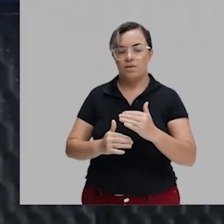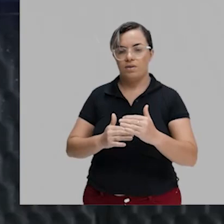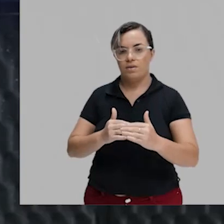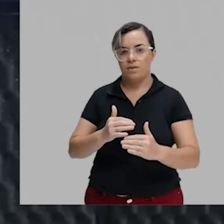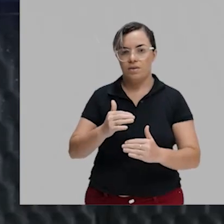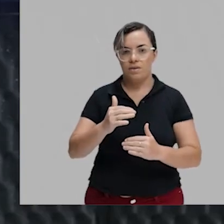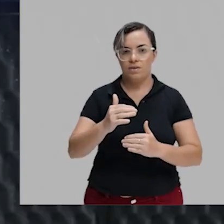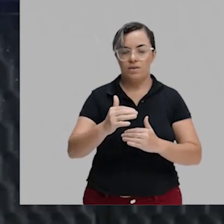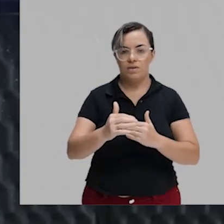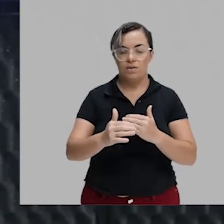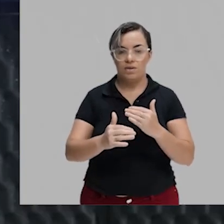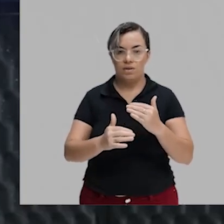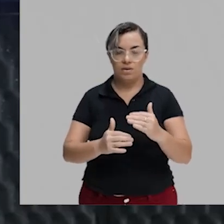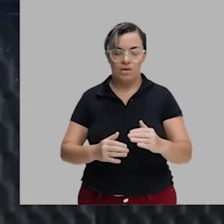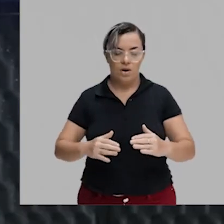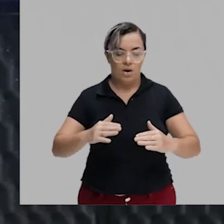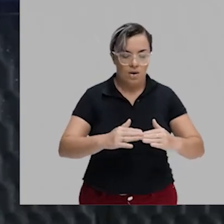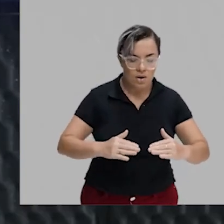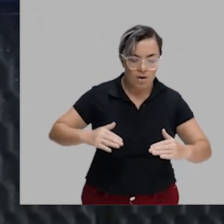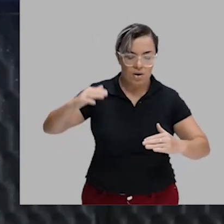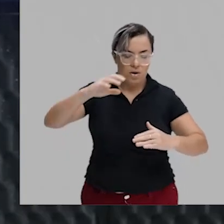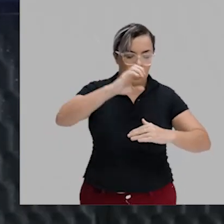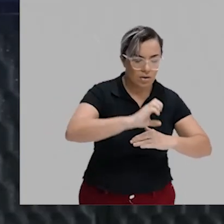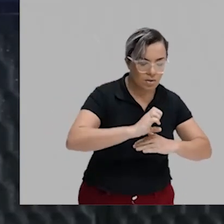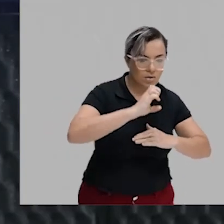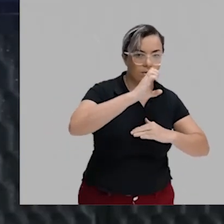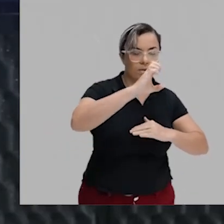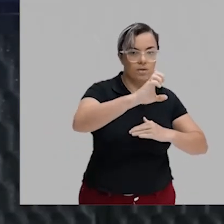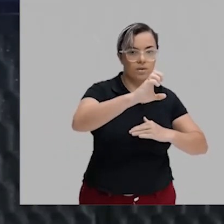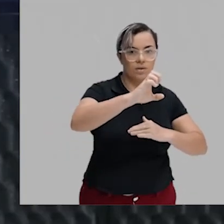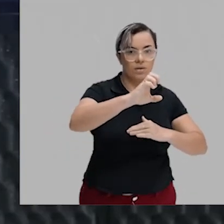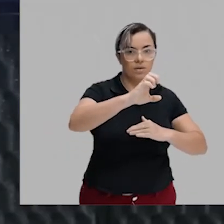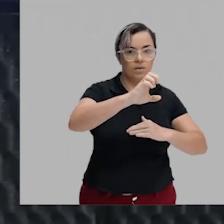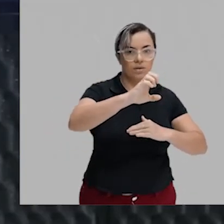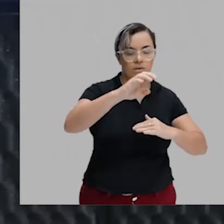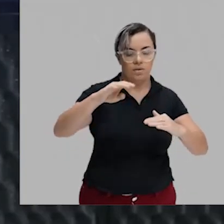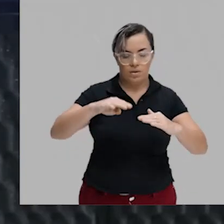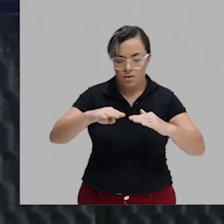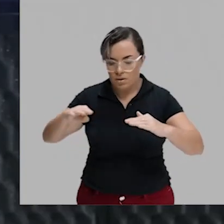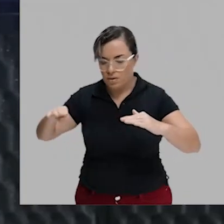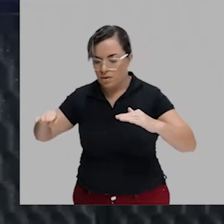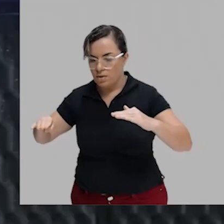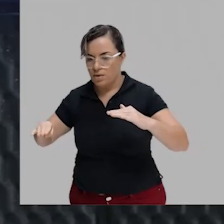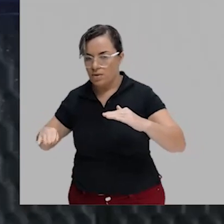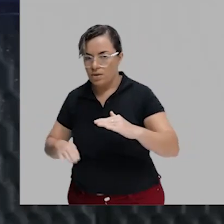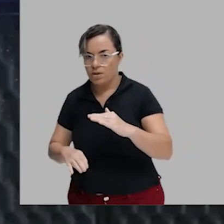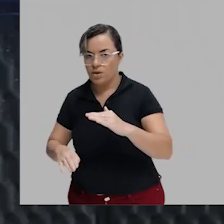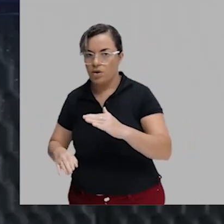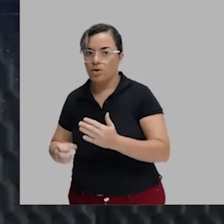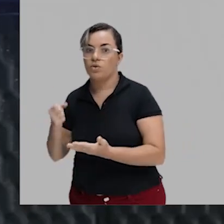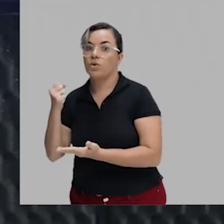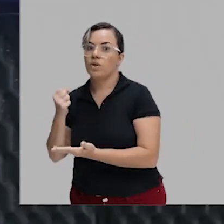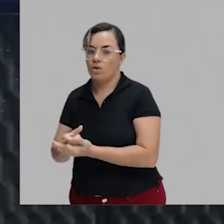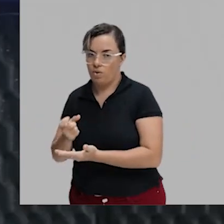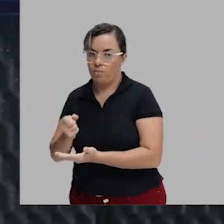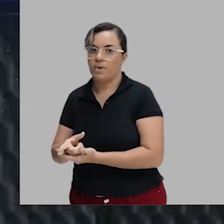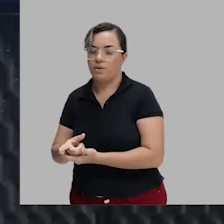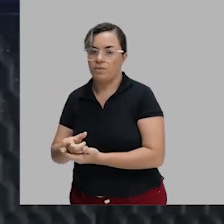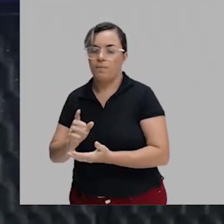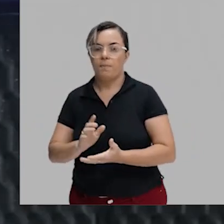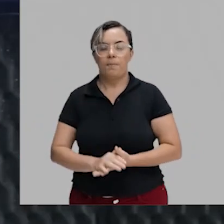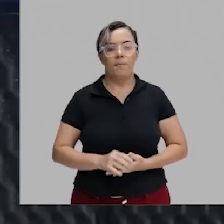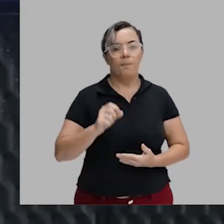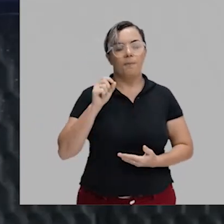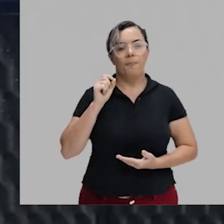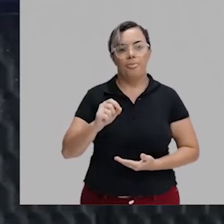de exportação maior que volume de importação. Ou seja, para que o